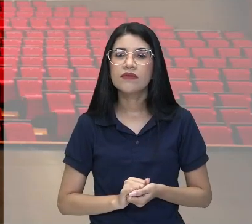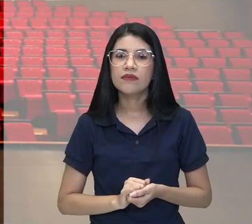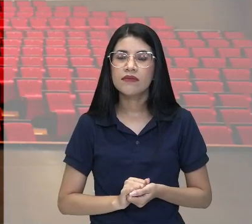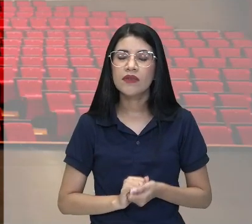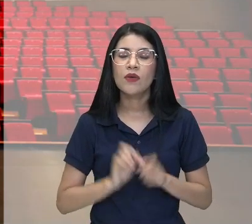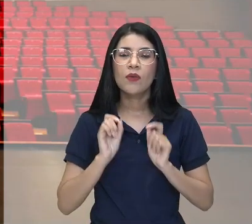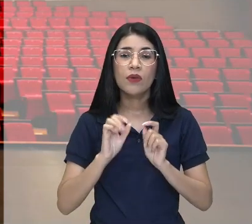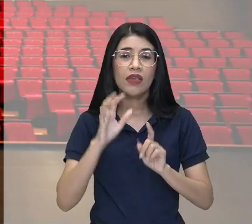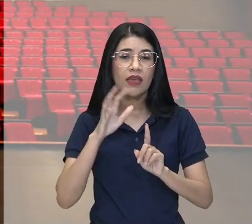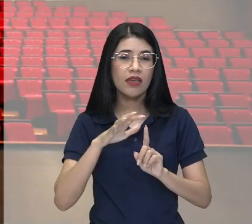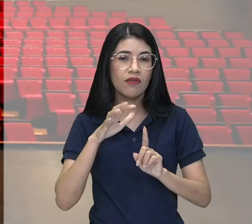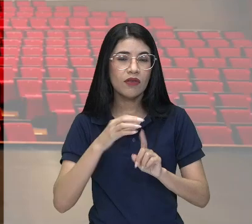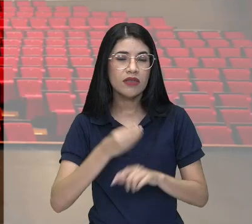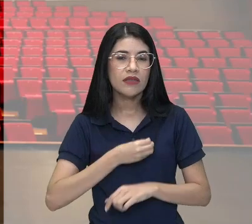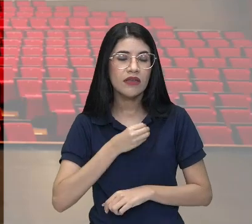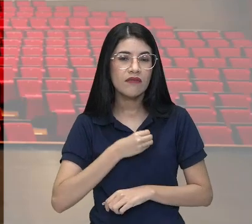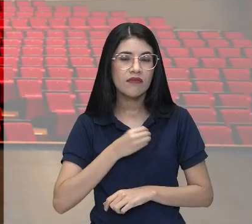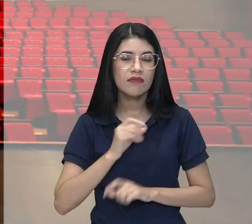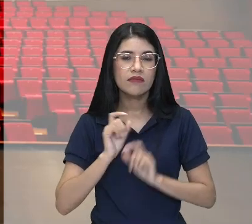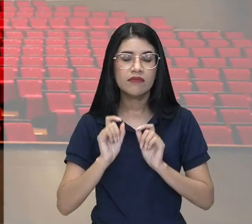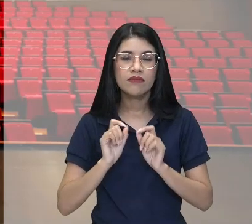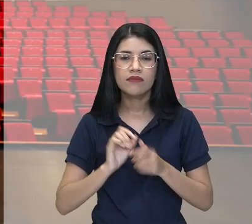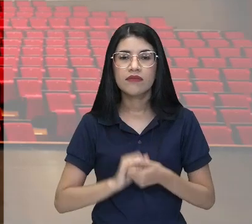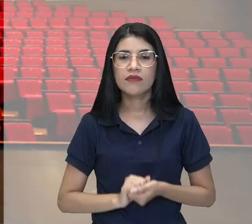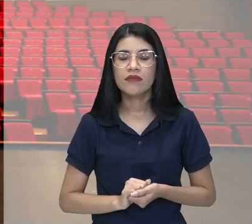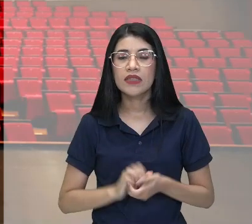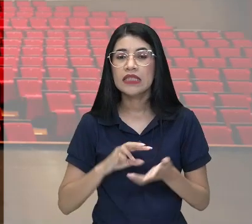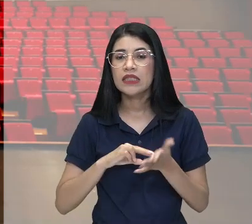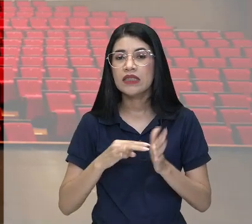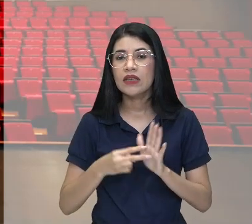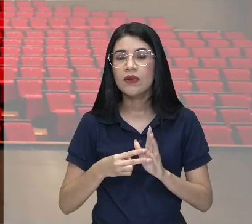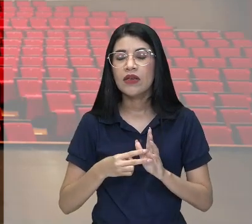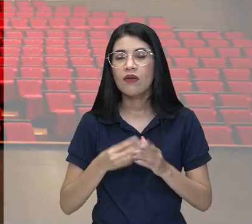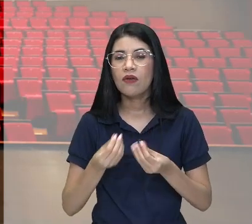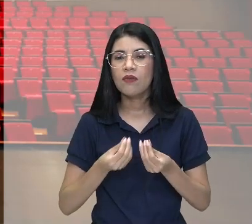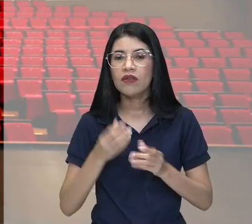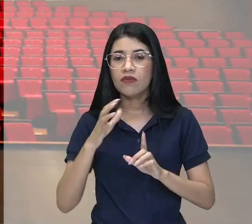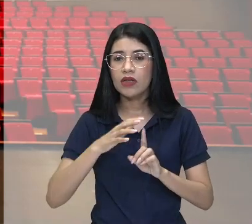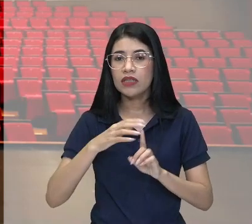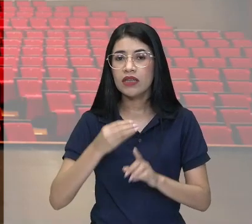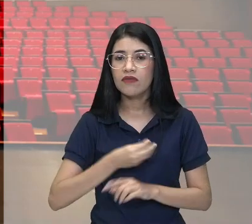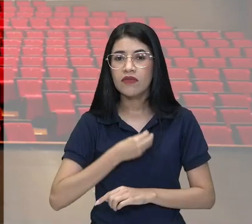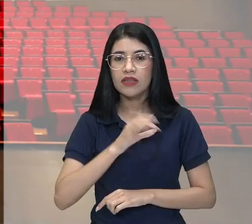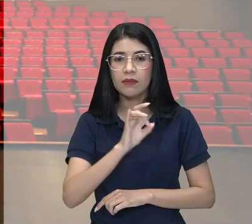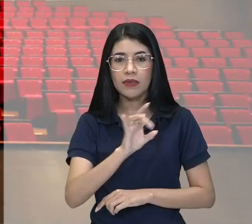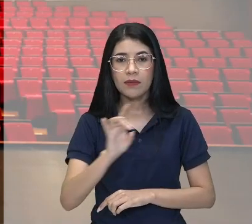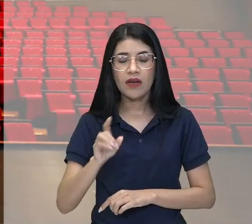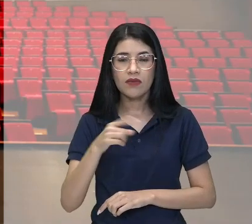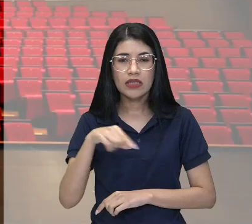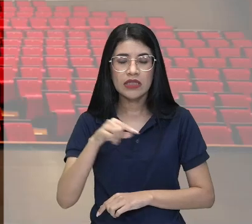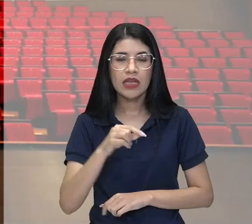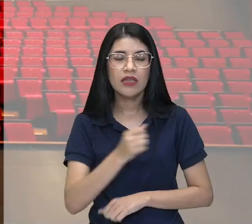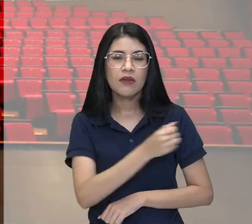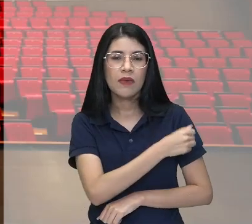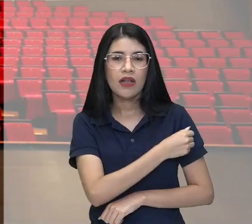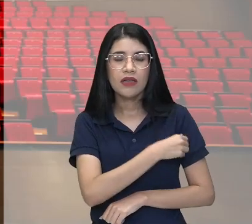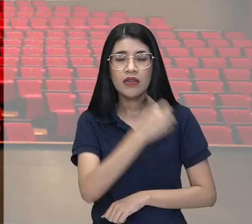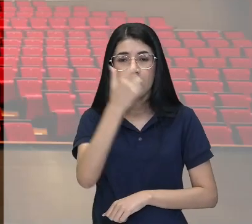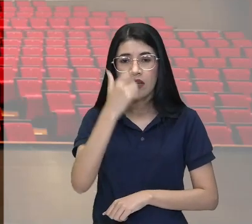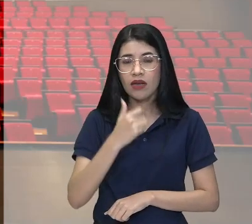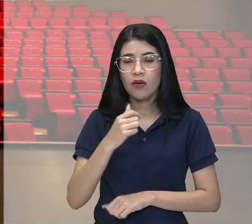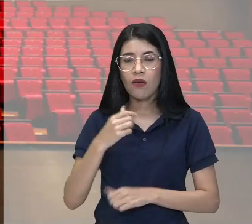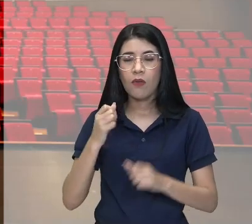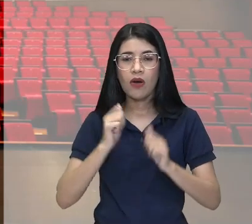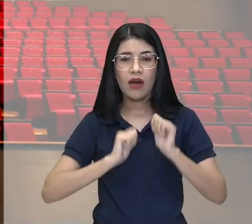influencia na nossa vida, ou seja, nas nossas vidas. Você como estudante, eu como atriz e